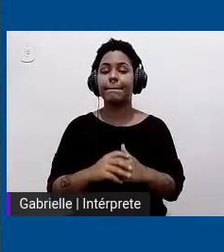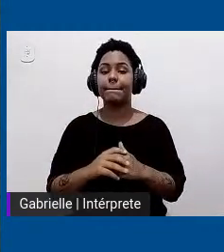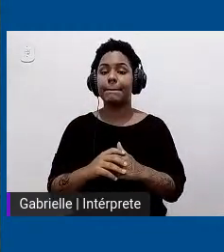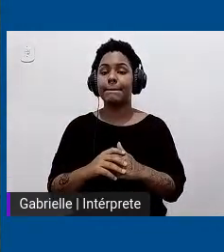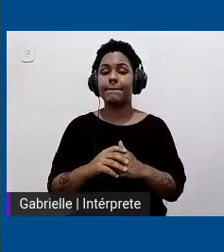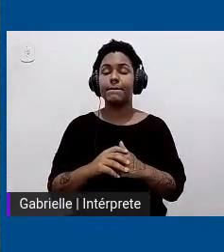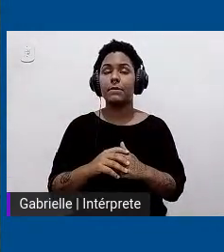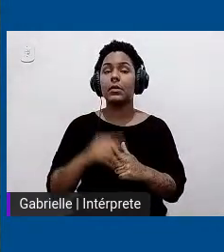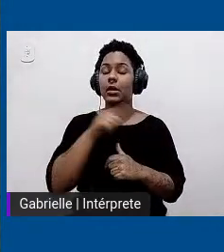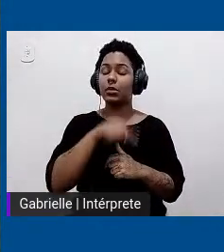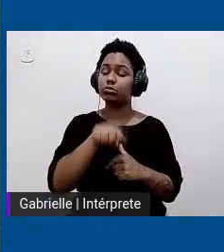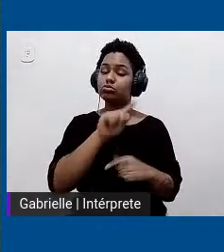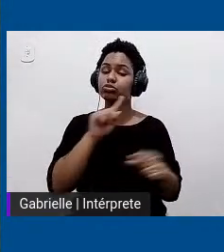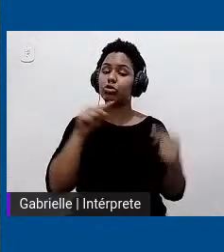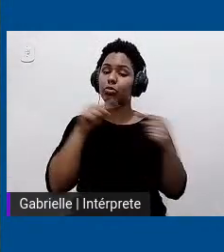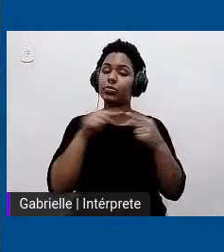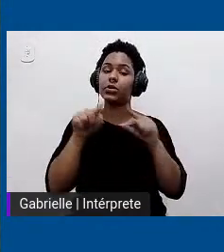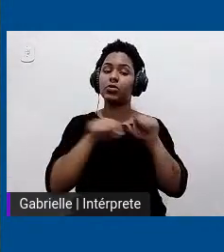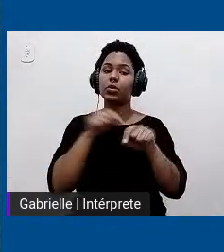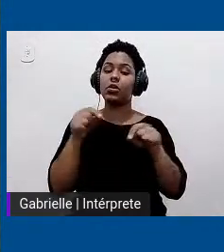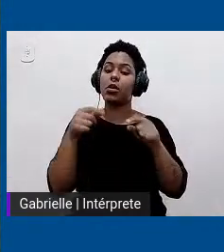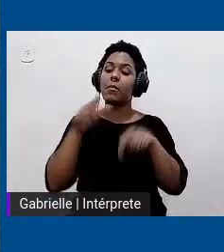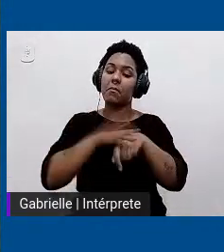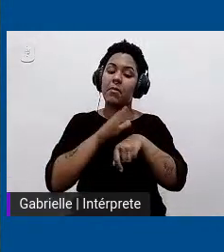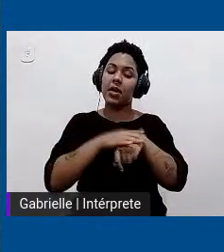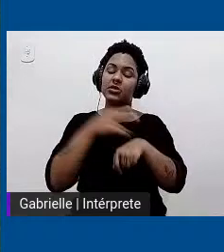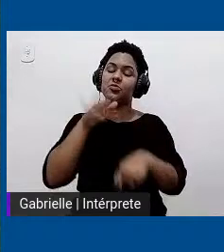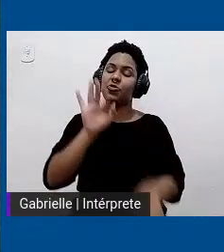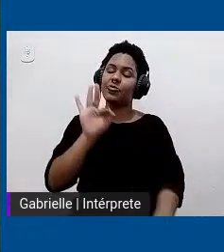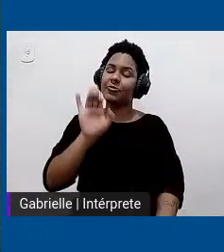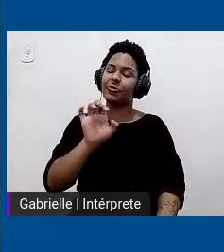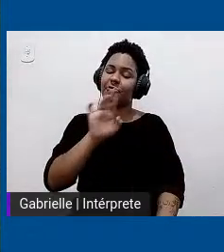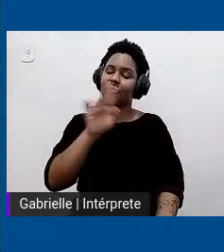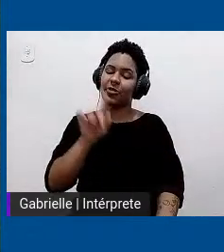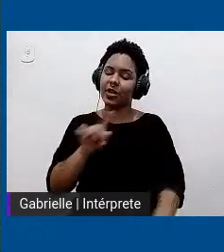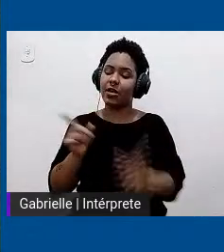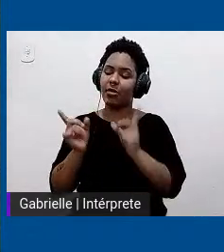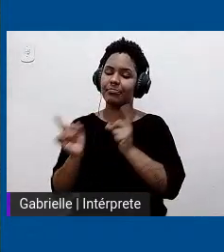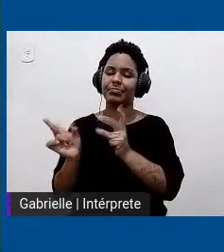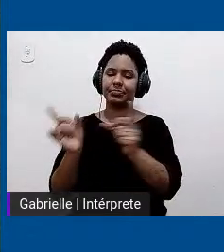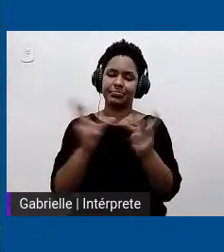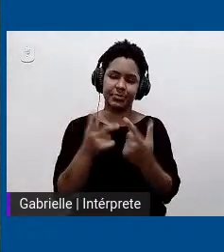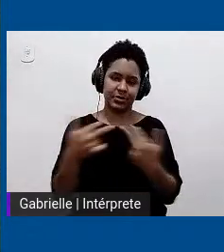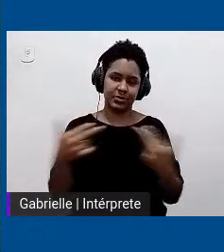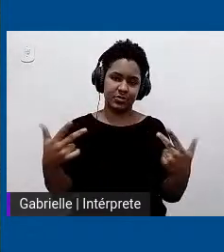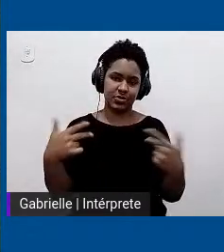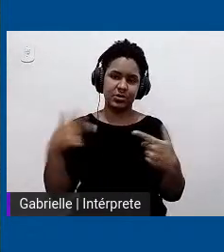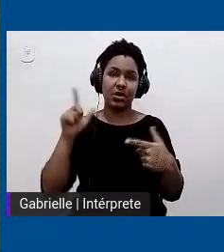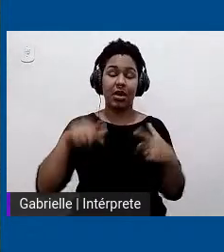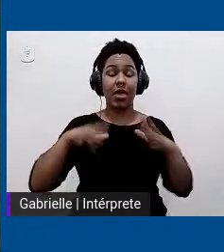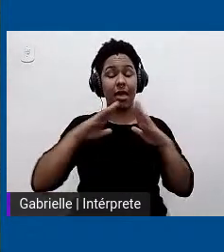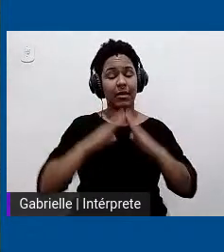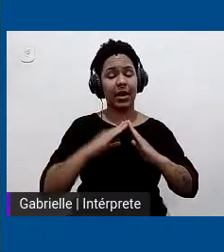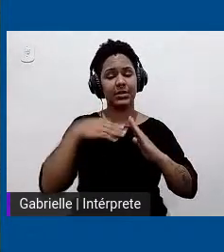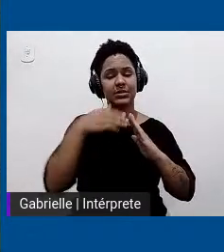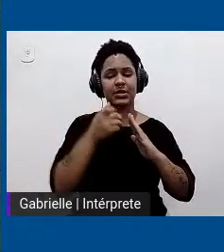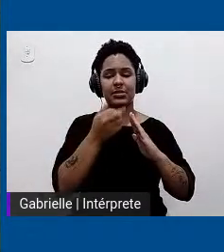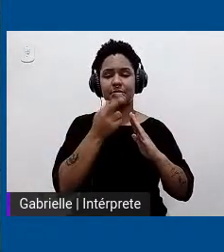relacionado às atividades comerciais de Ferrez, né, a Casa Marc Ferrez, de